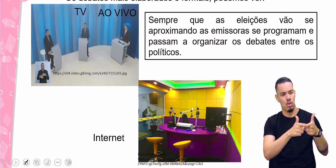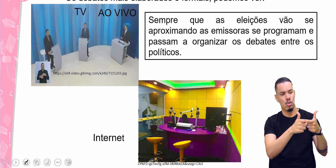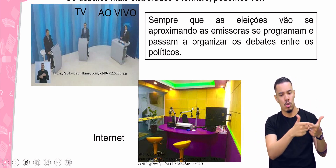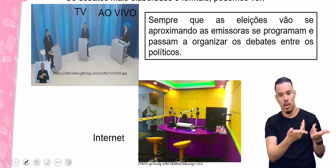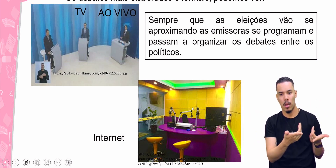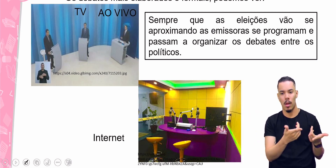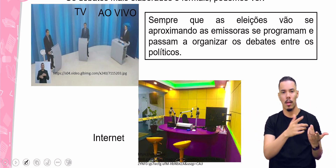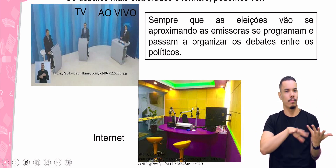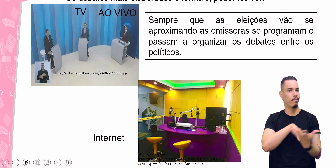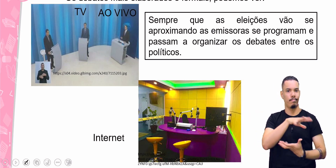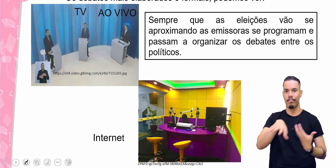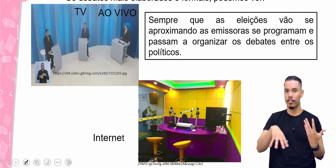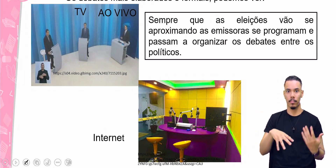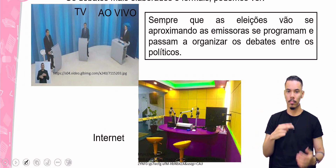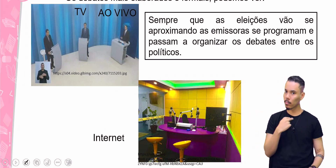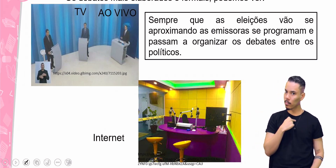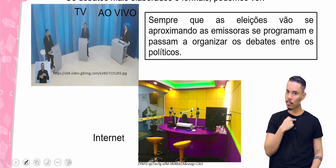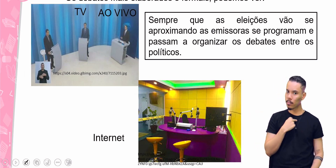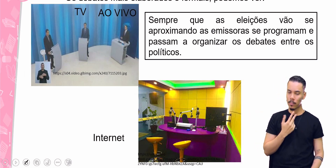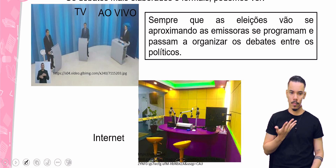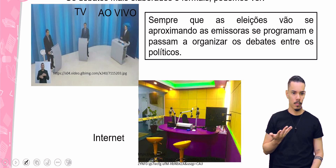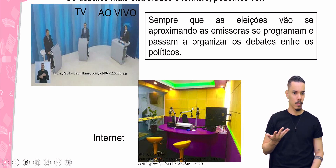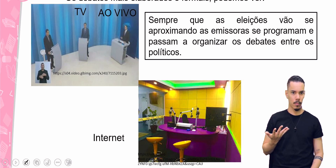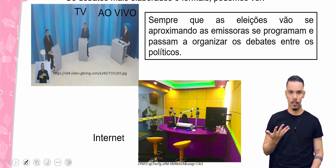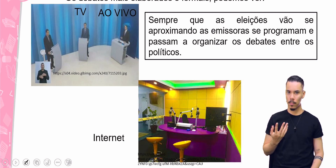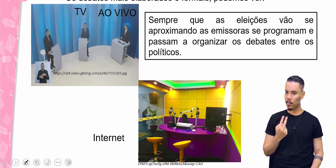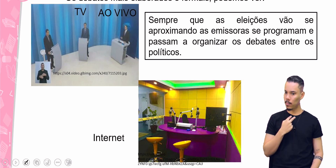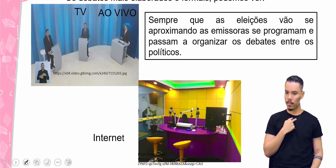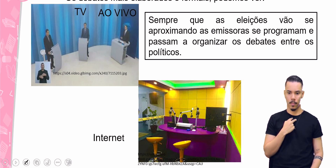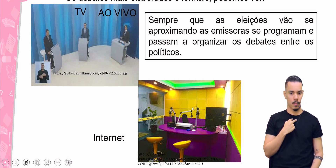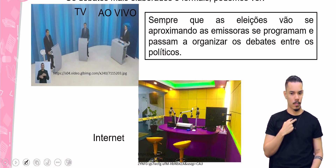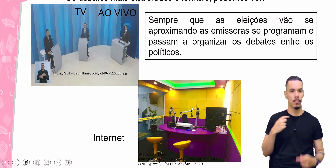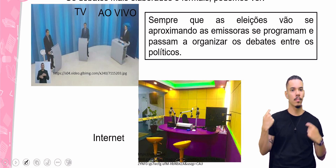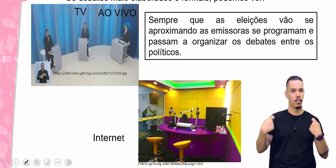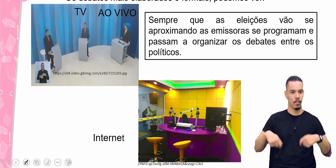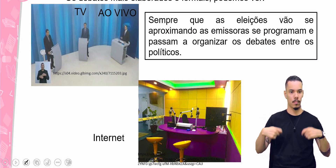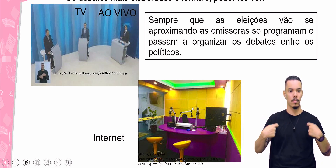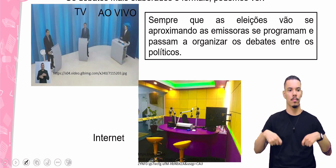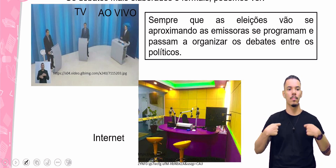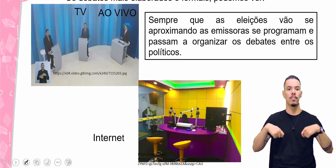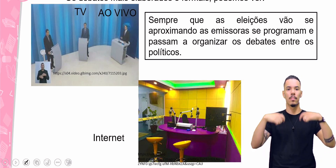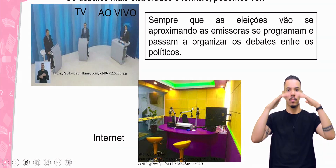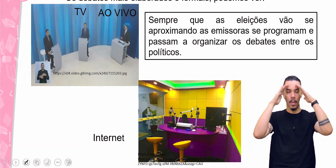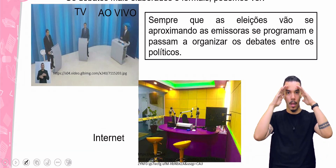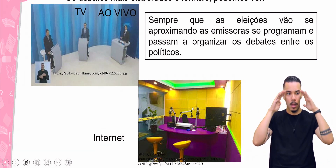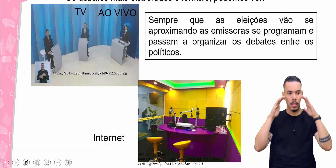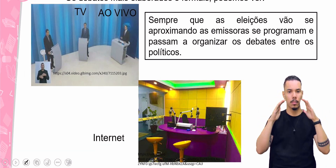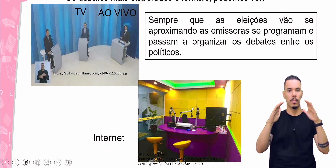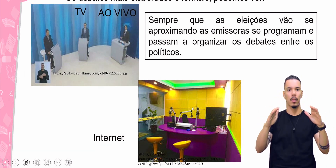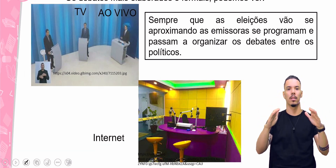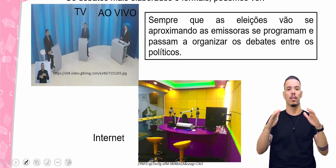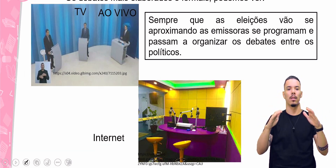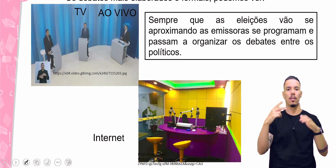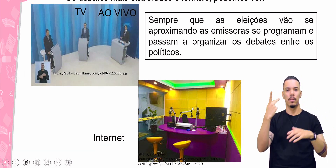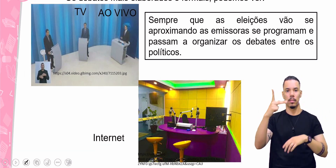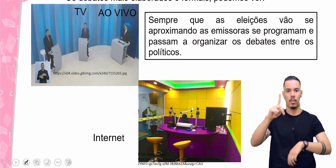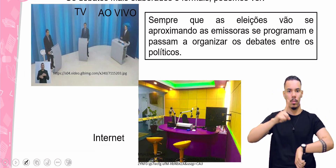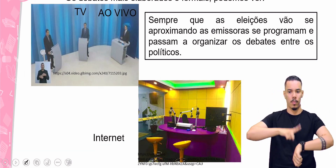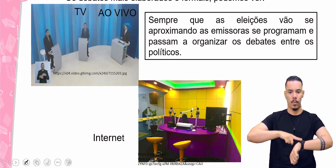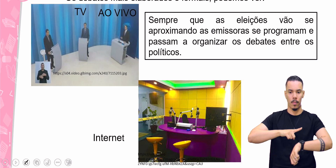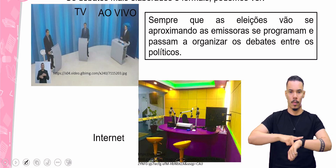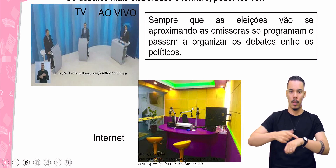vira aquela bagunça. E não tem que ser assim bagunçada, Madiana. Tem que respeitar o seu momento